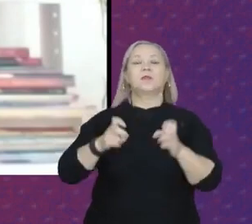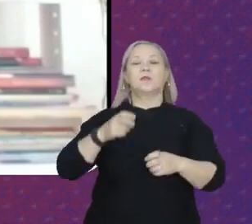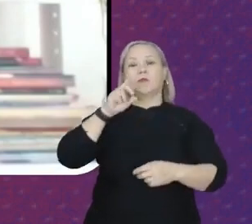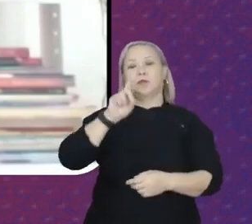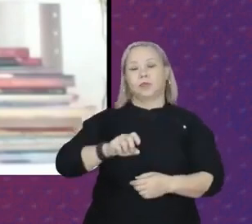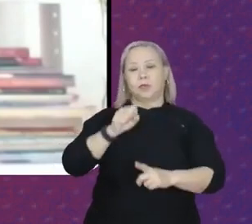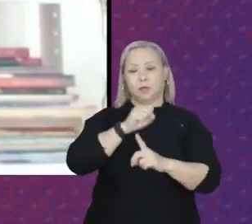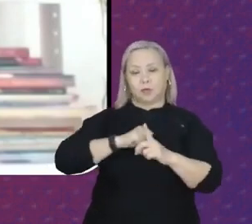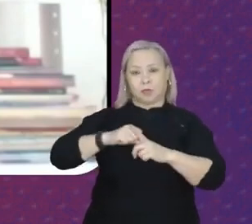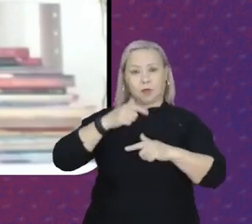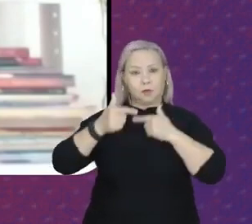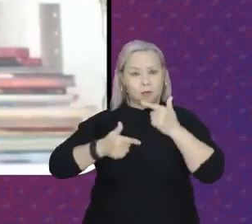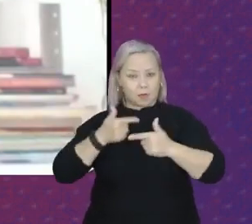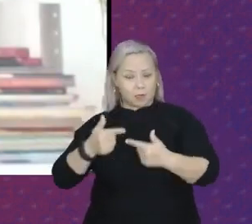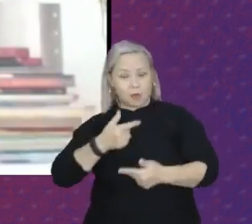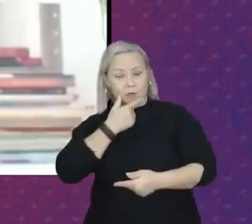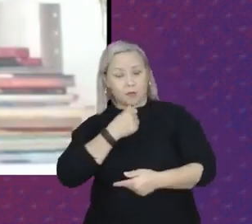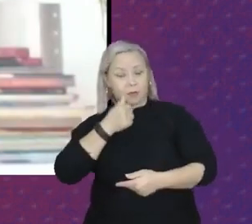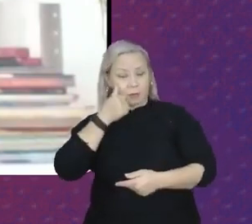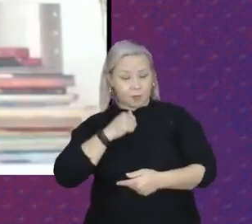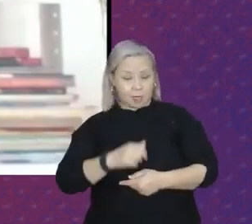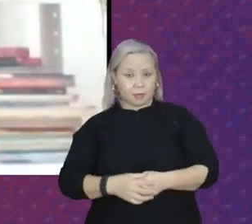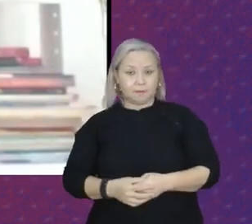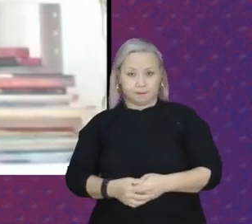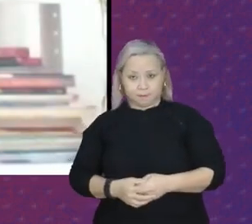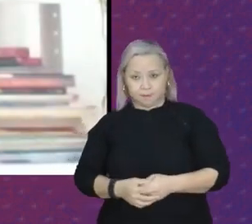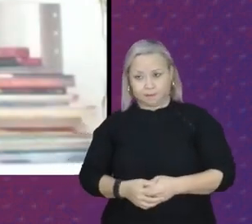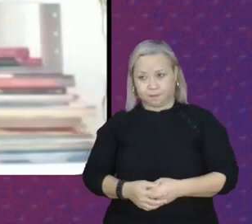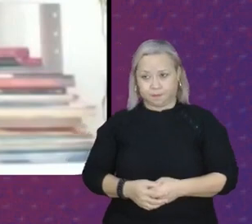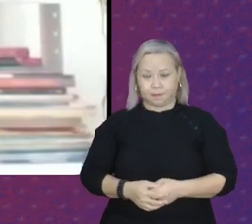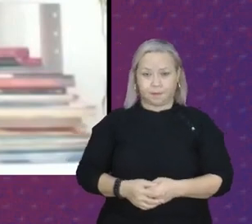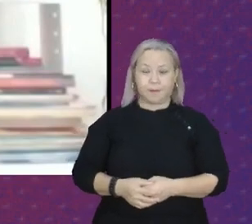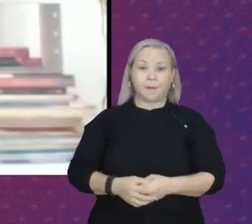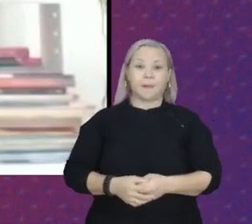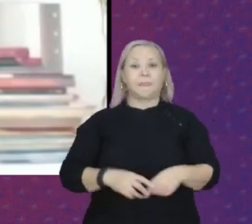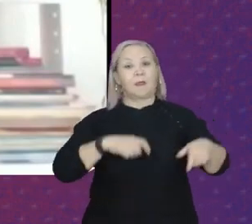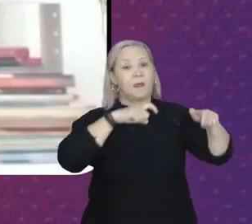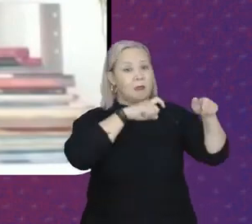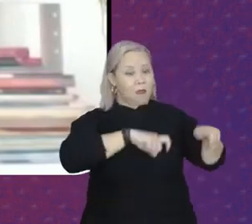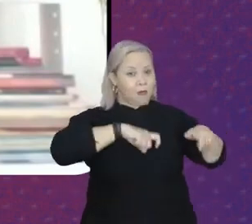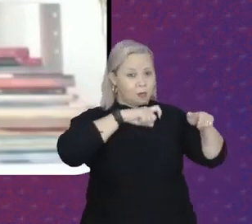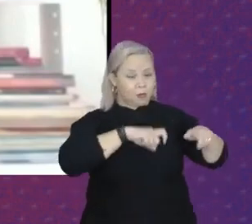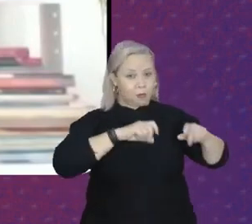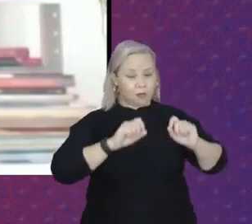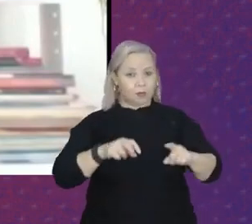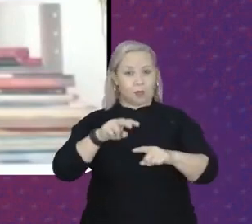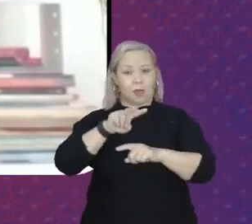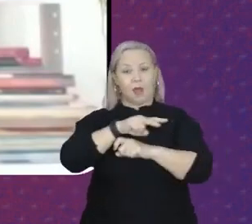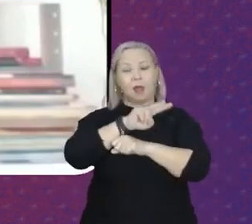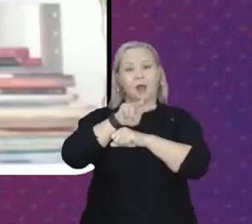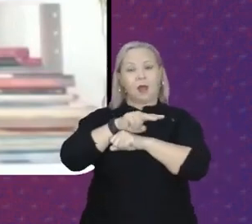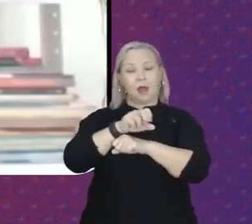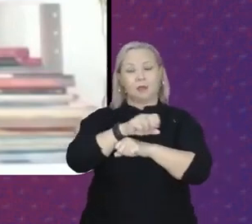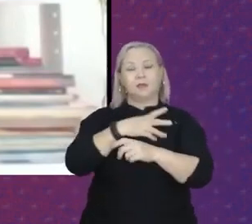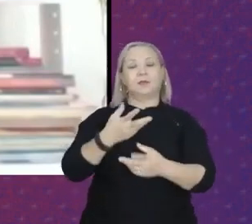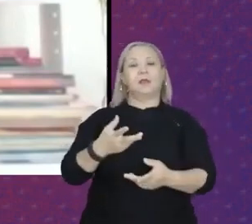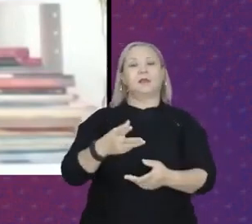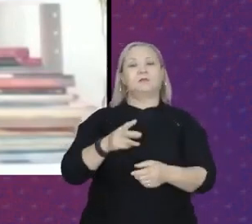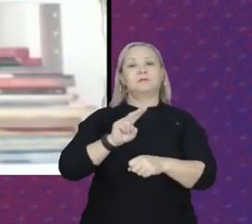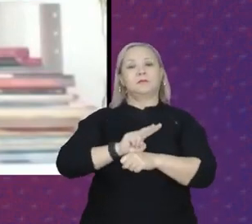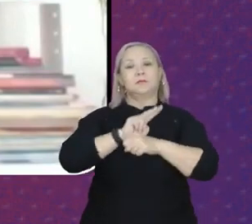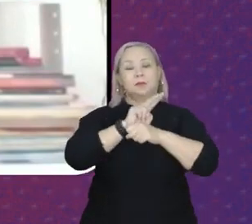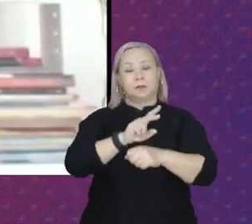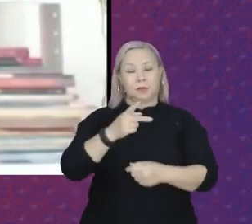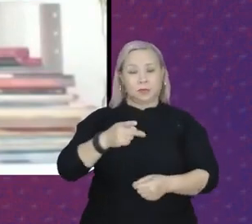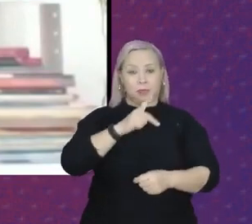de trabalhadores, homens e mulheres, urbanos e rurais, a assistência gratuita de seus